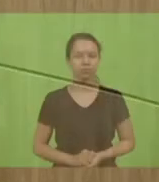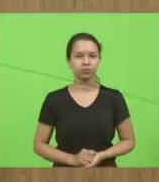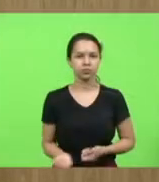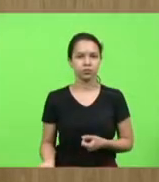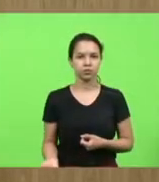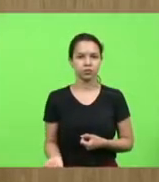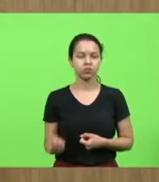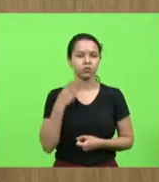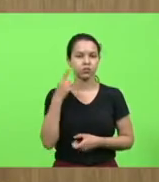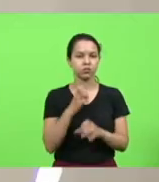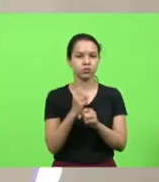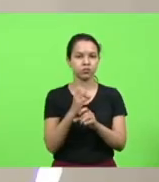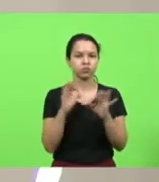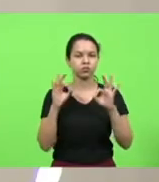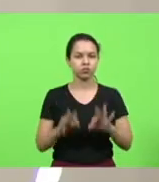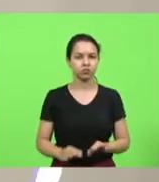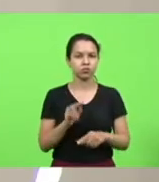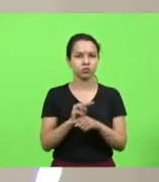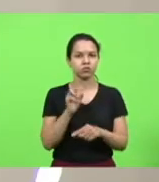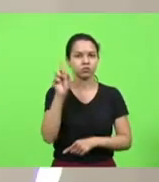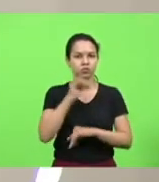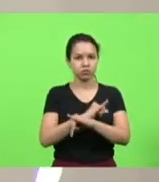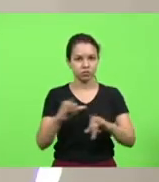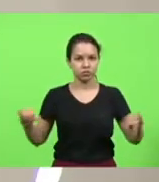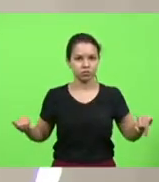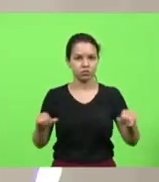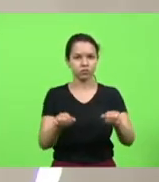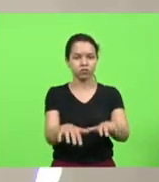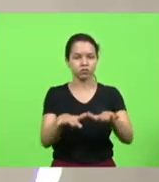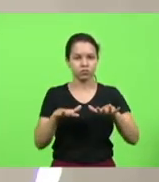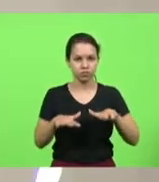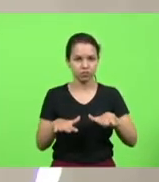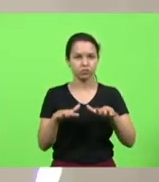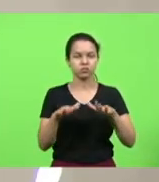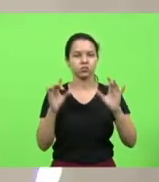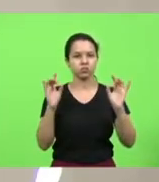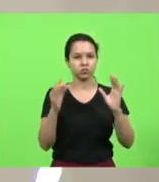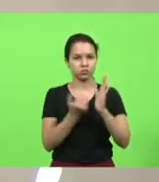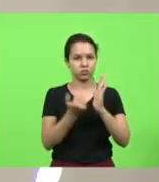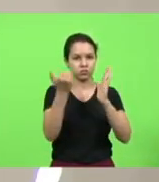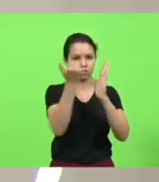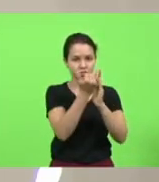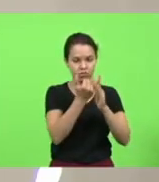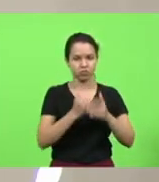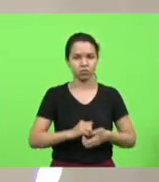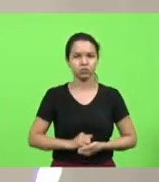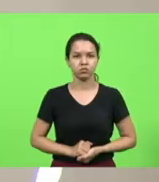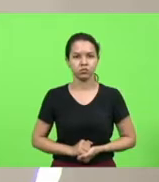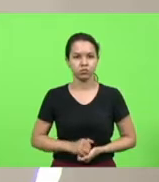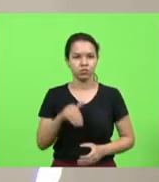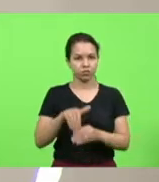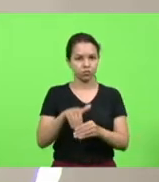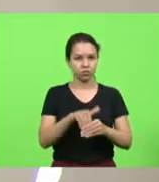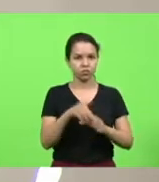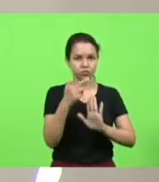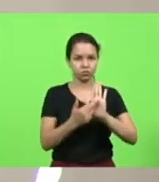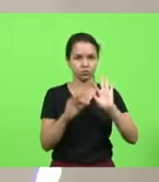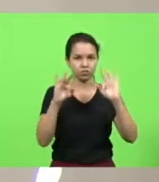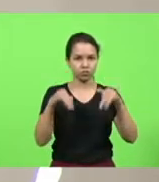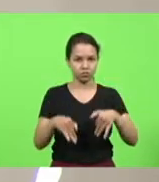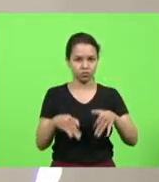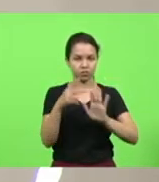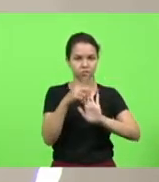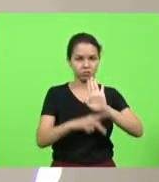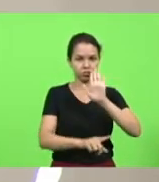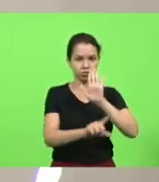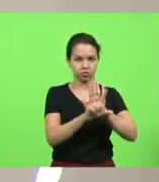Havendo quórum regimental e sob a proteção de Deus, declaro aberta a presente sessão extraordinária. Em votação, a redação final do